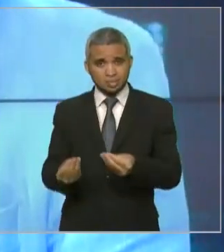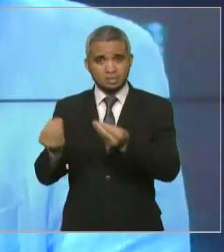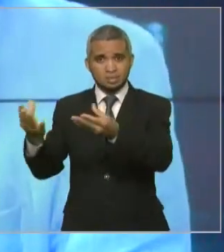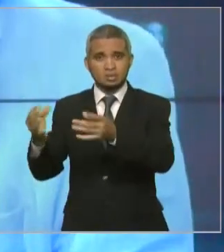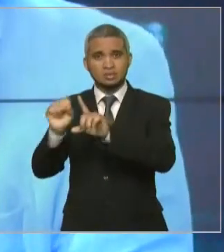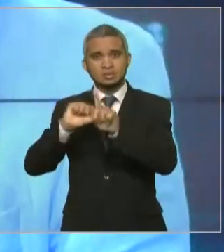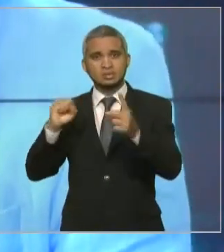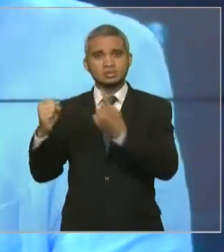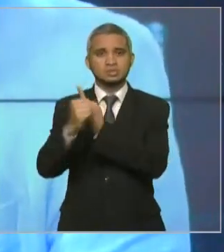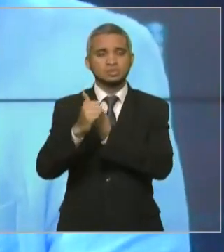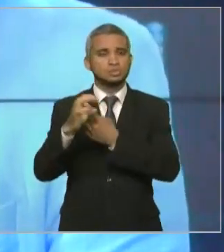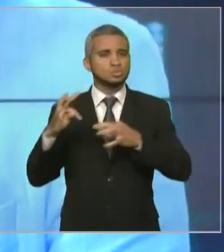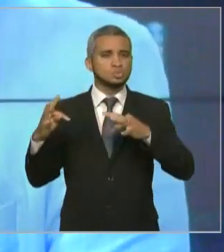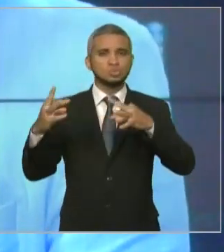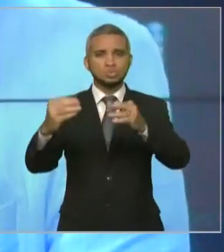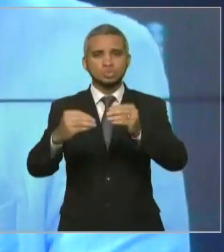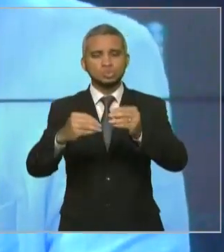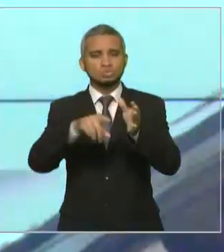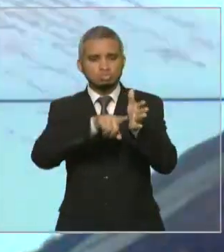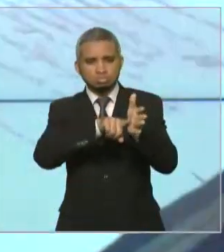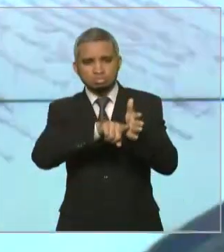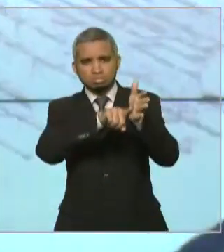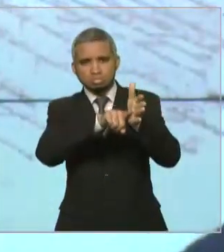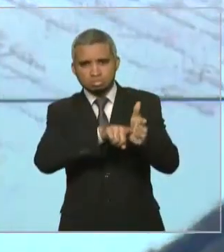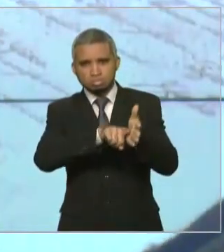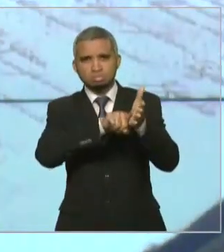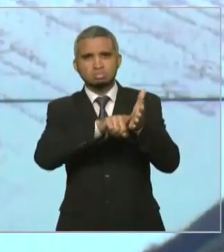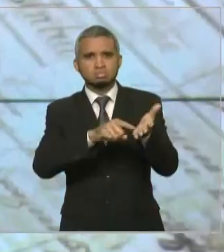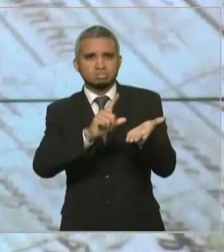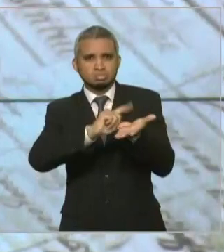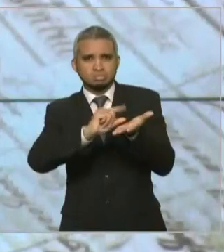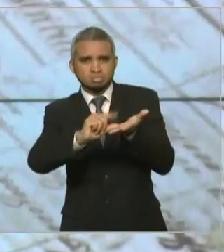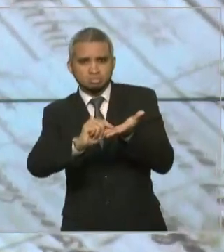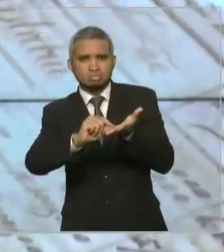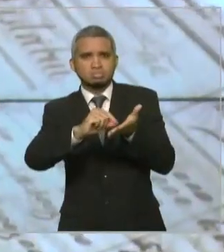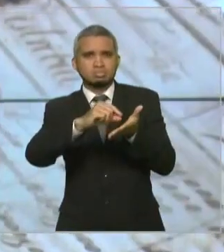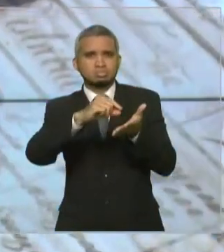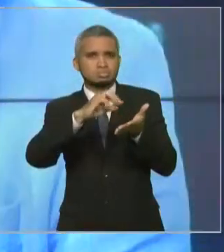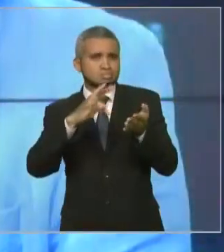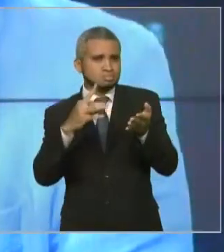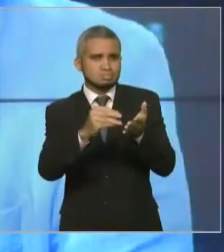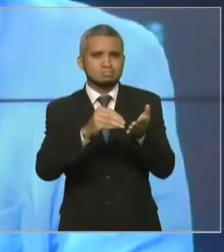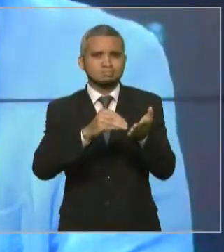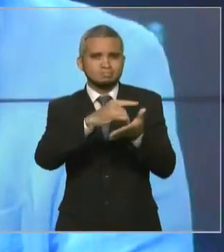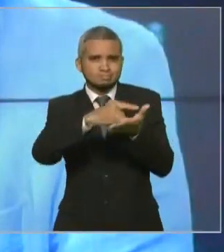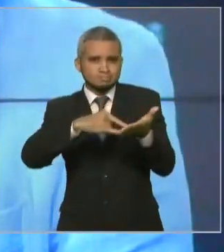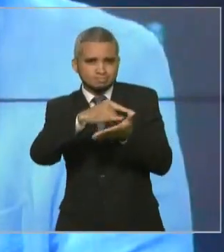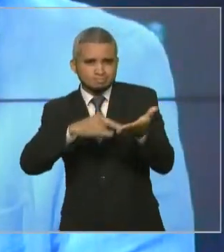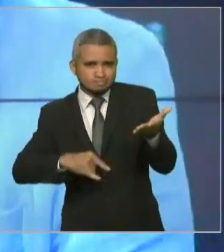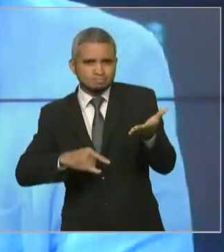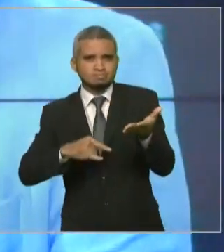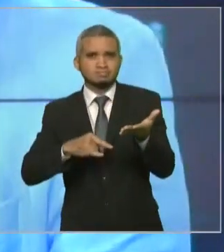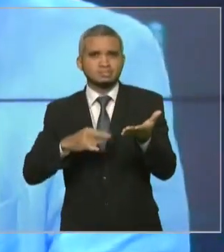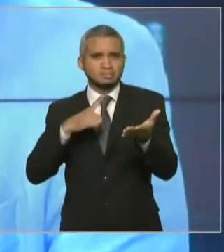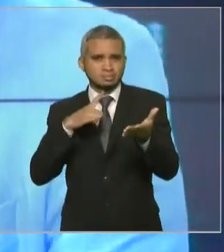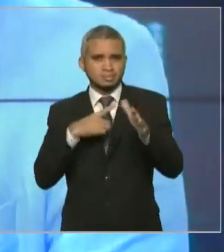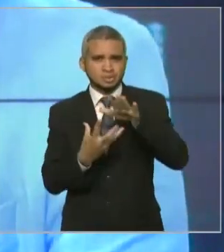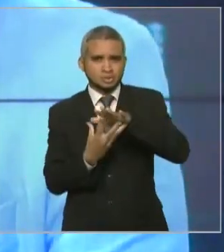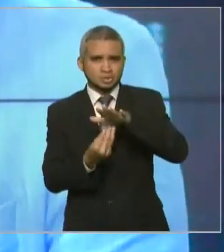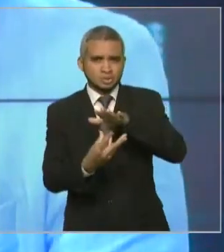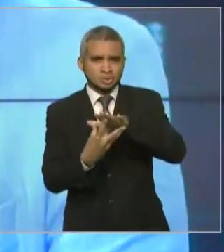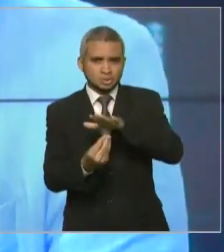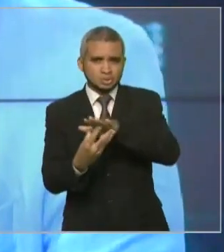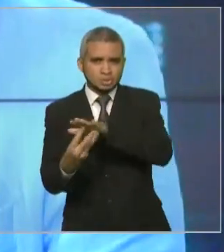que foram pesquisados aqui, estavam já sendo em estado de destruição e agora recuperados, digitalizados e vão